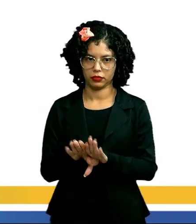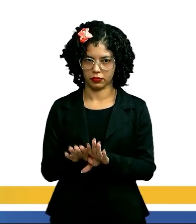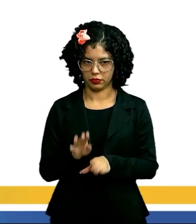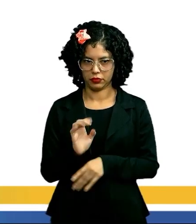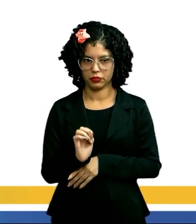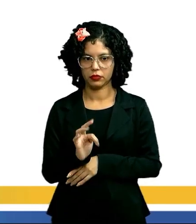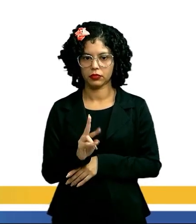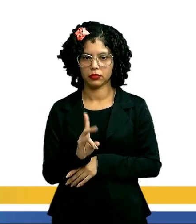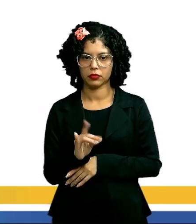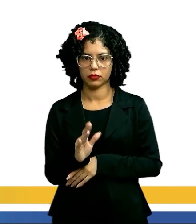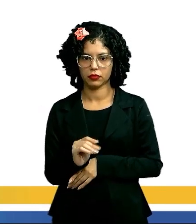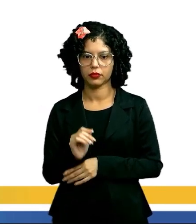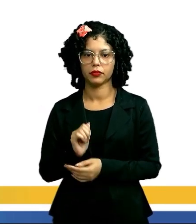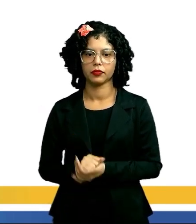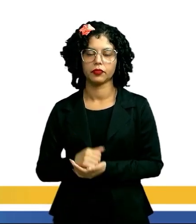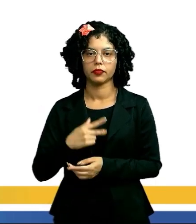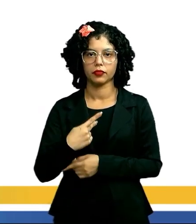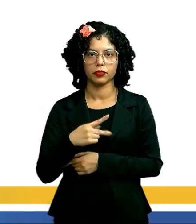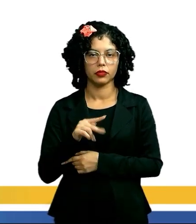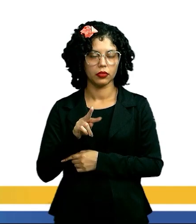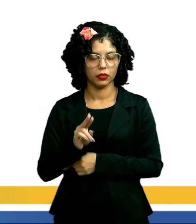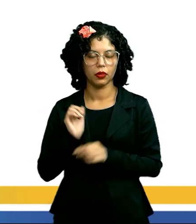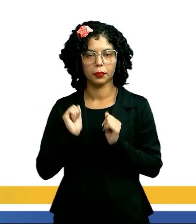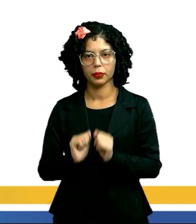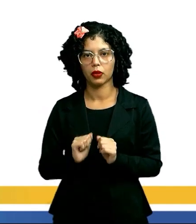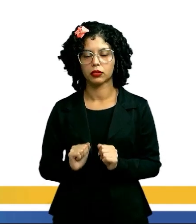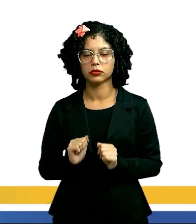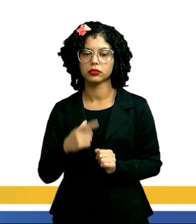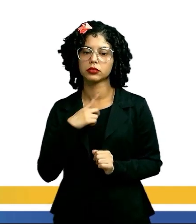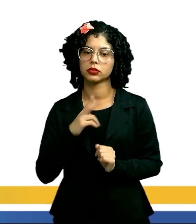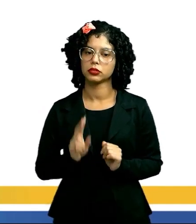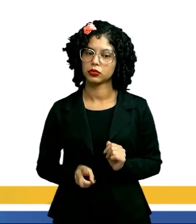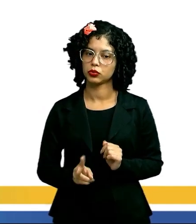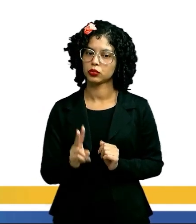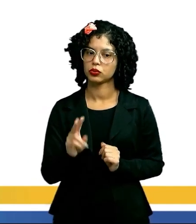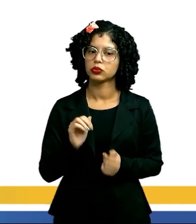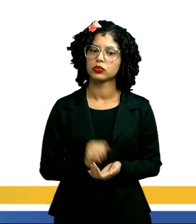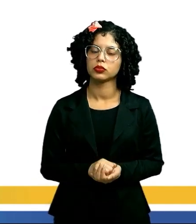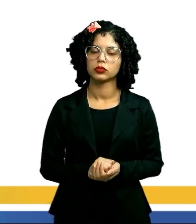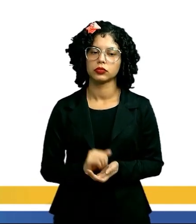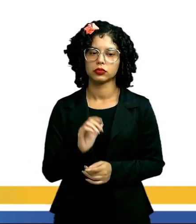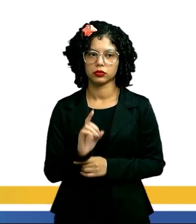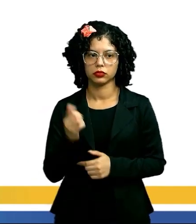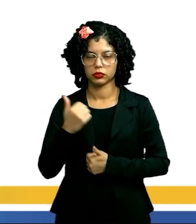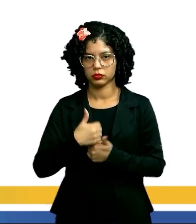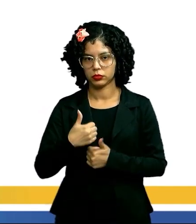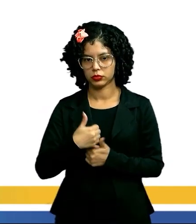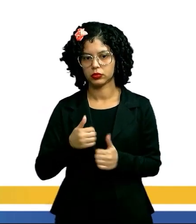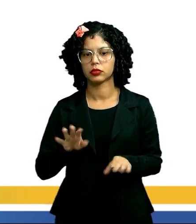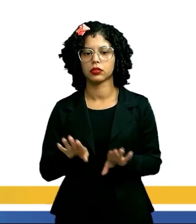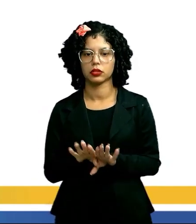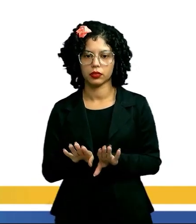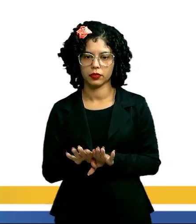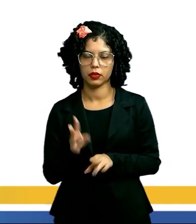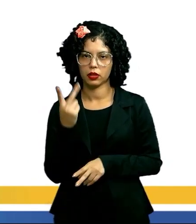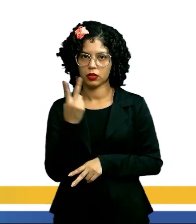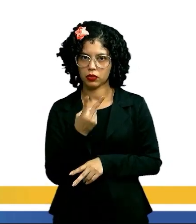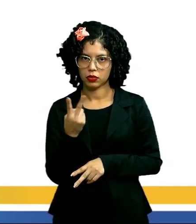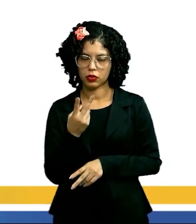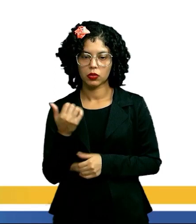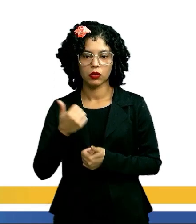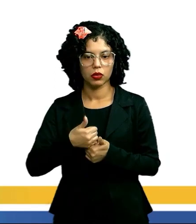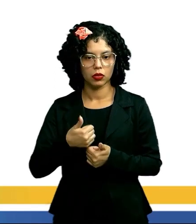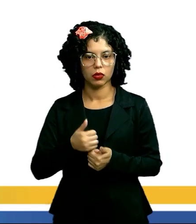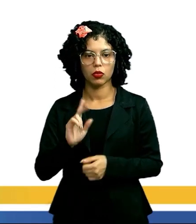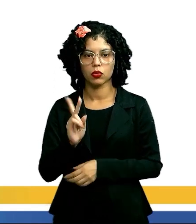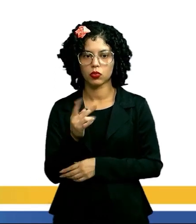metílicos, etílicos ou propílicos, e aí eu posso ter uma amida, então, disubstituída, onde eu fiz as duas substituições